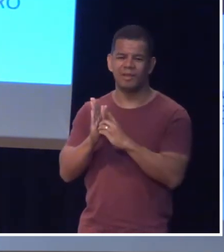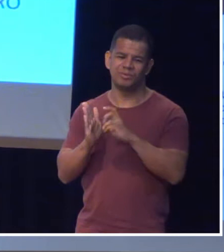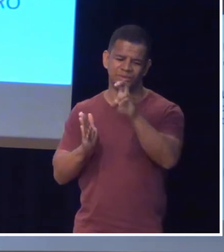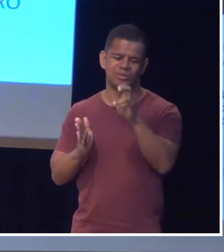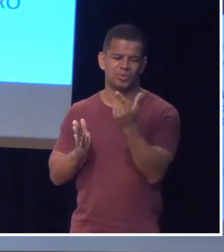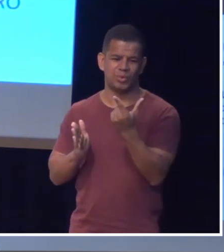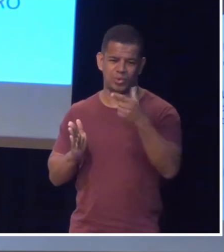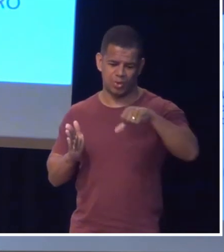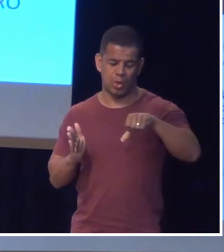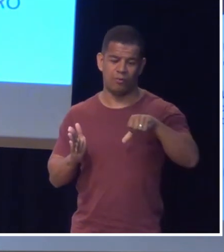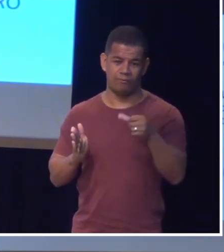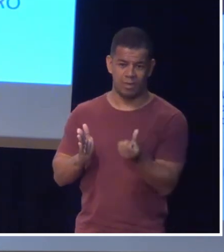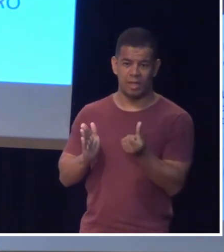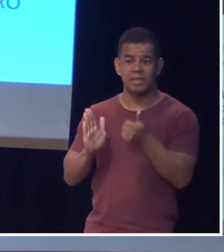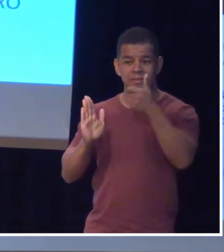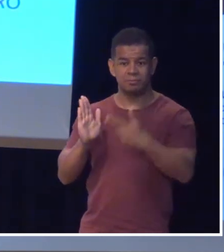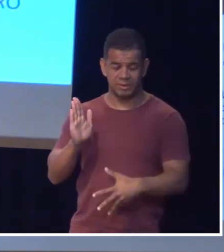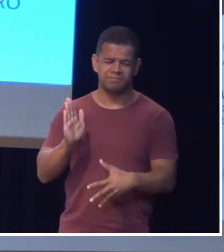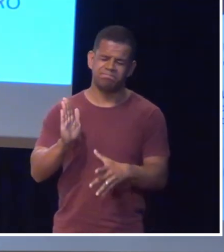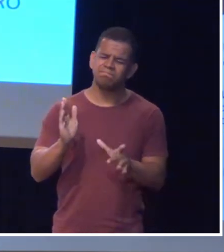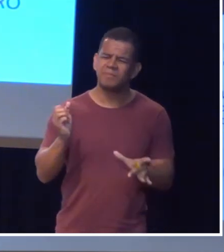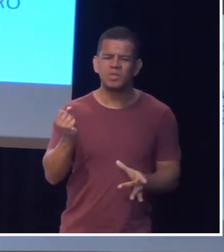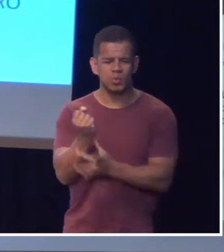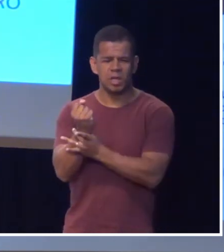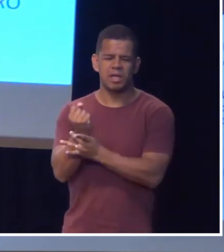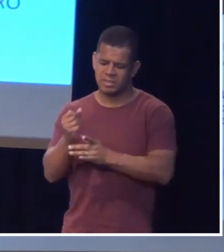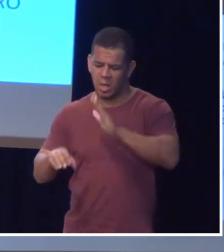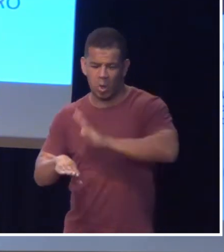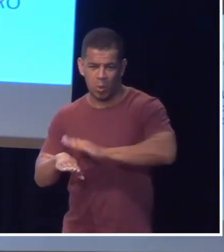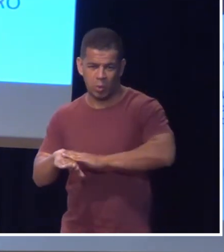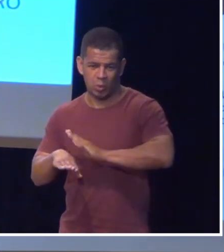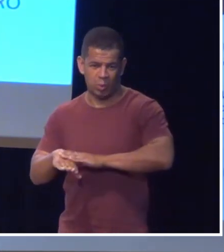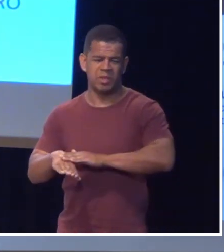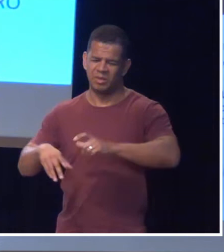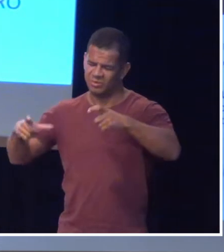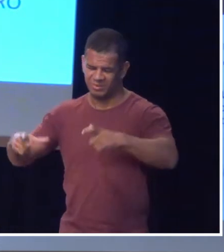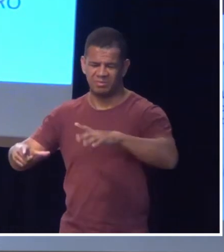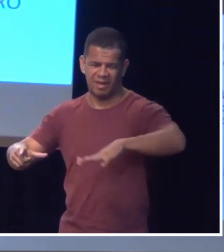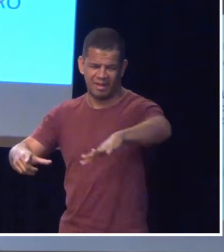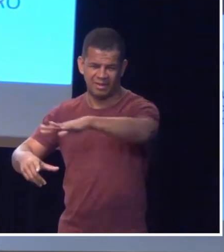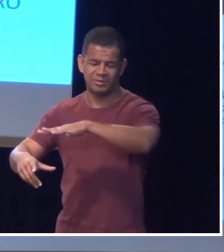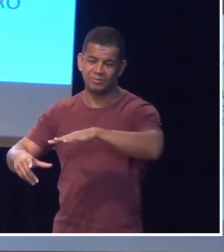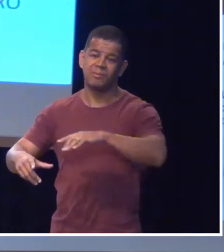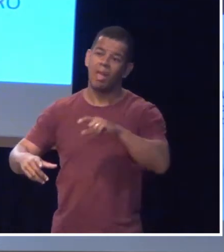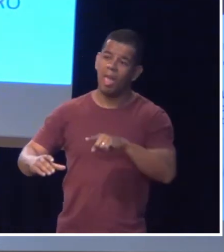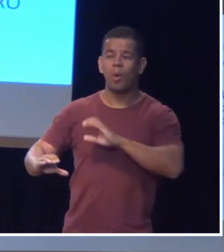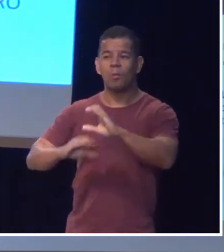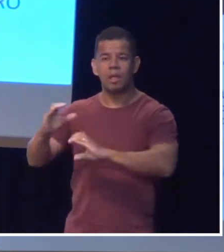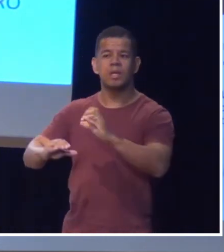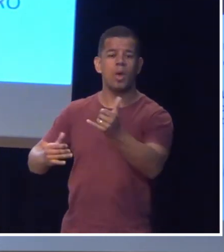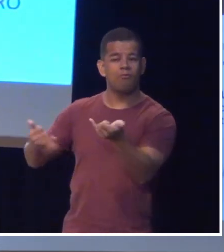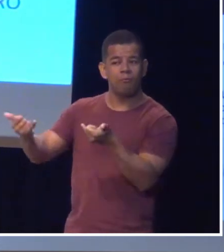uma condição para a utilização com segurança, com autonomia, de espaços, né? São meios de comunicação e informação, mas